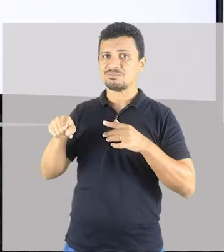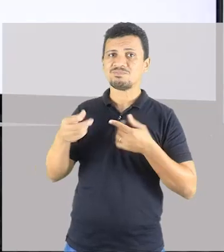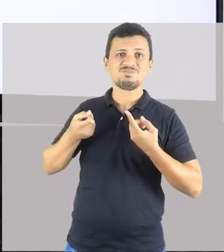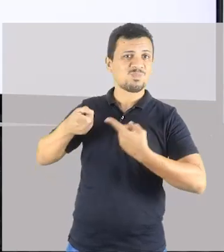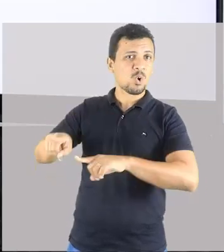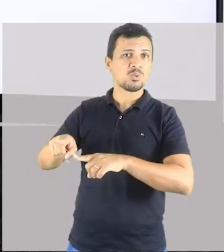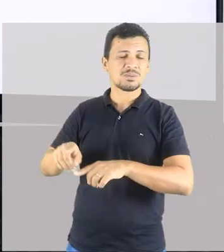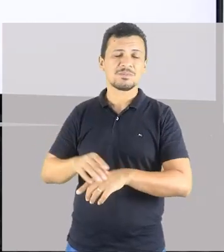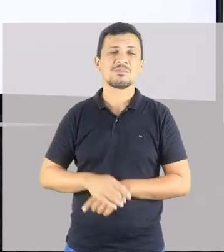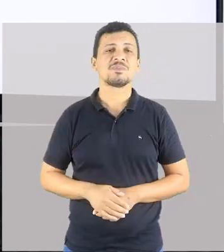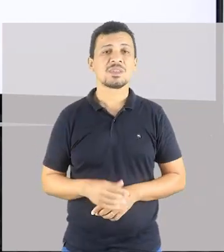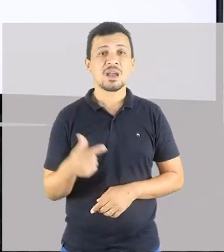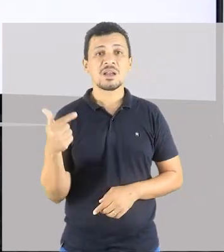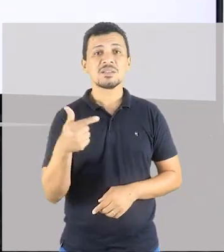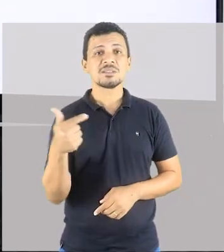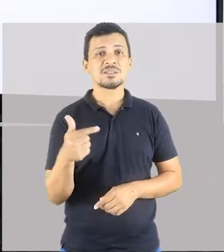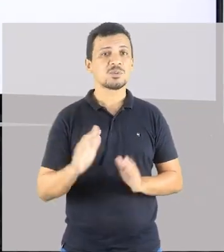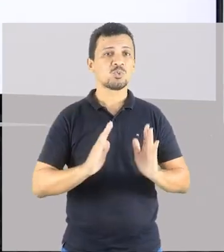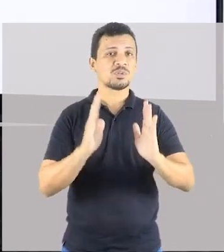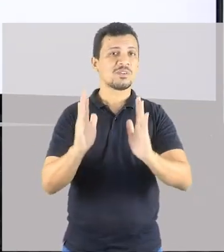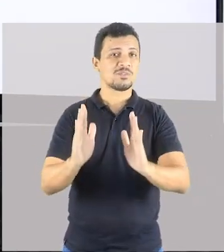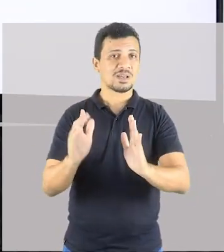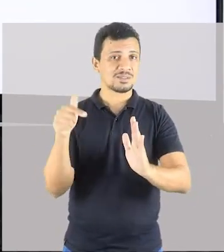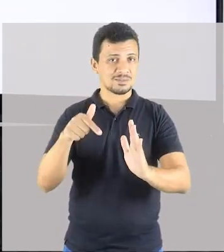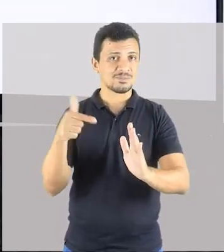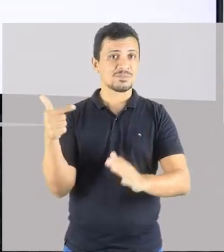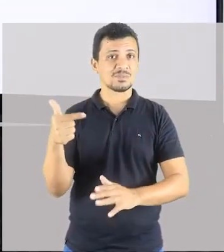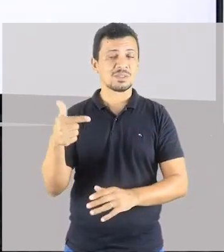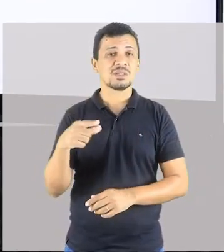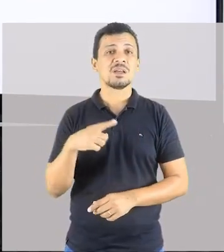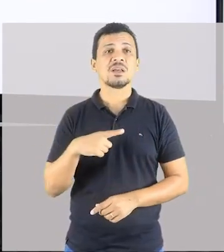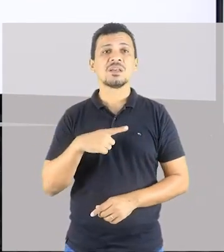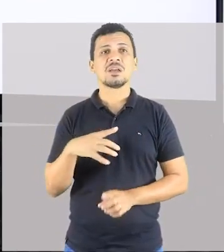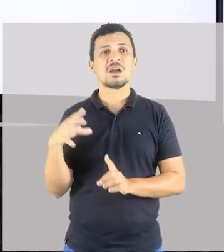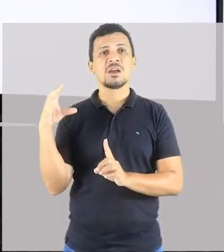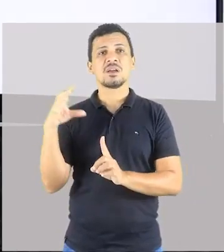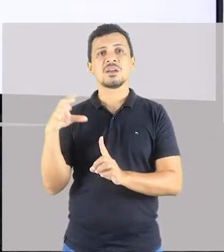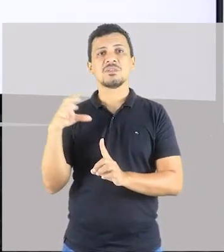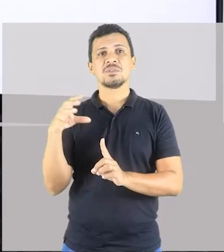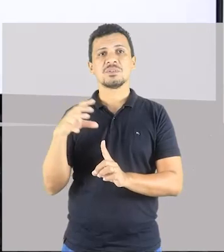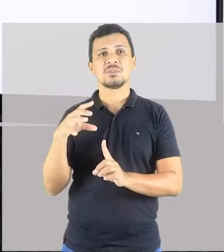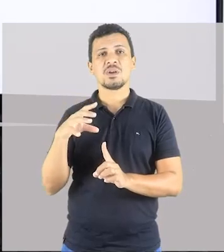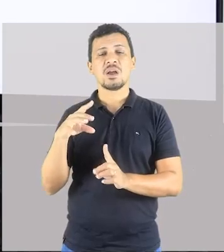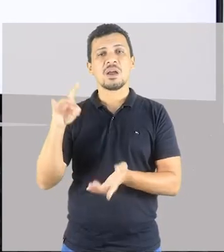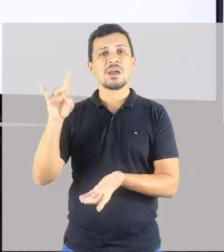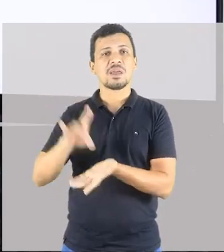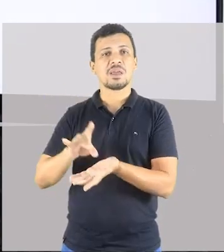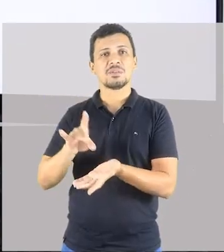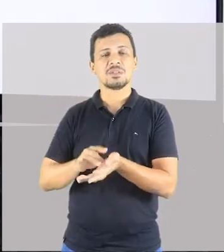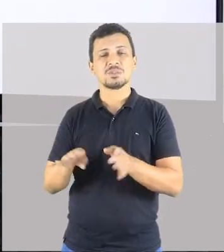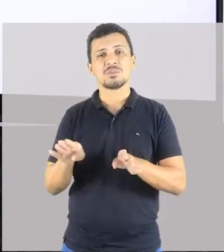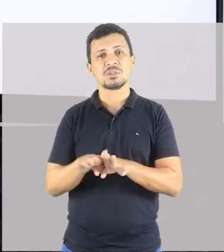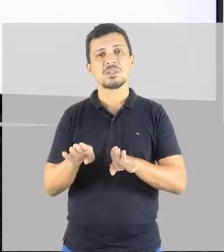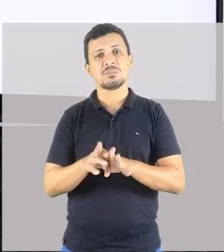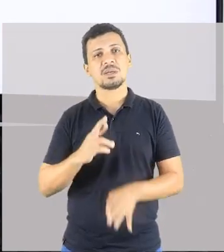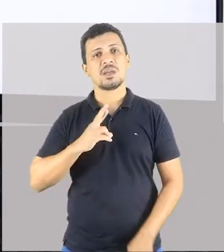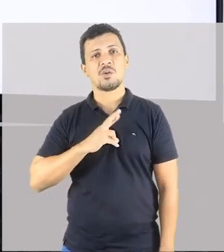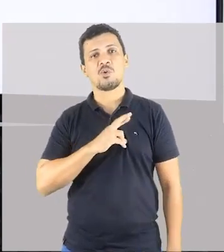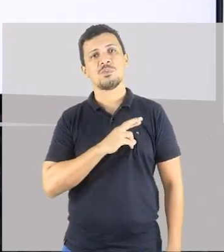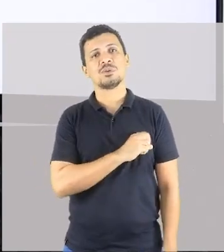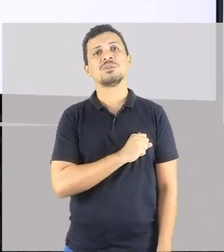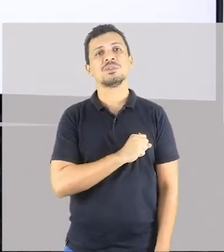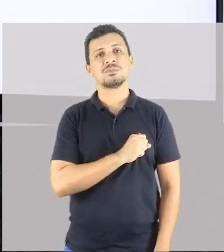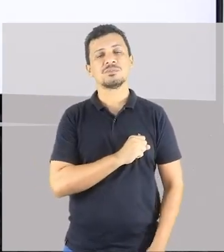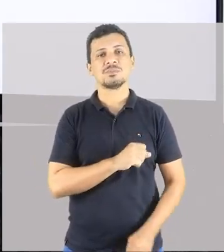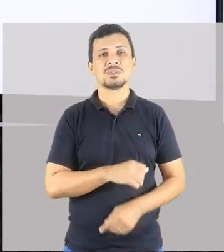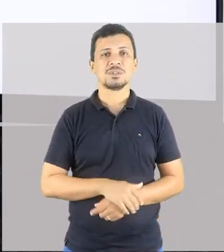na segunda geração, certo? Na segunda fase, uma influência do realismo e do romantismo, certo? Então, é